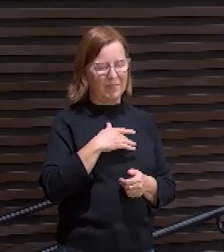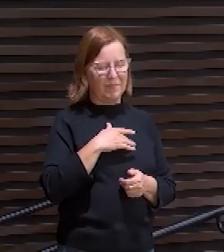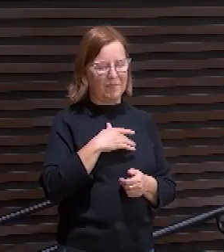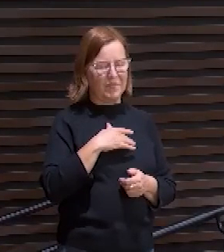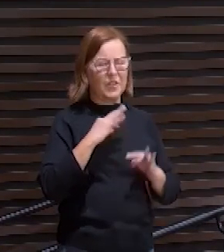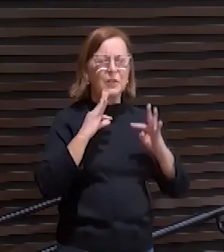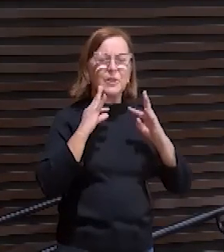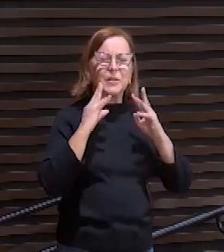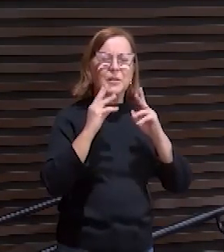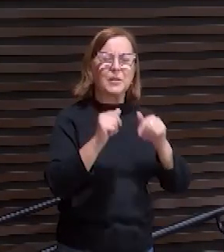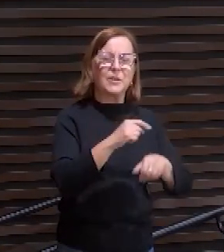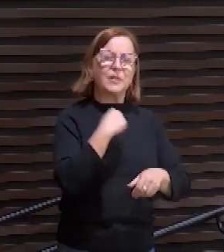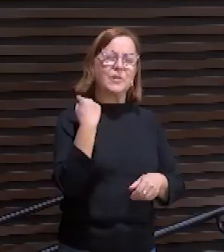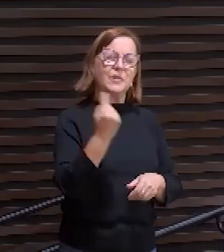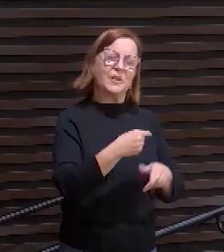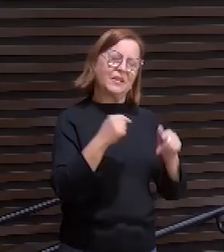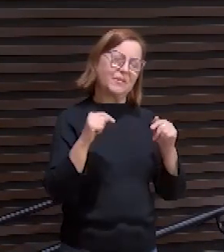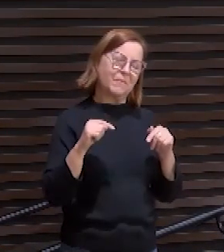todos nós aqui.